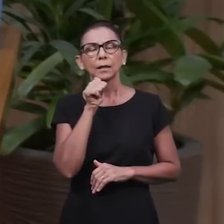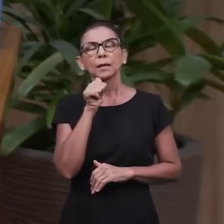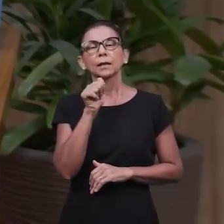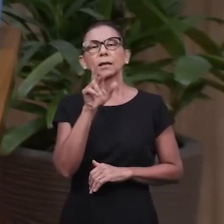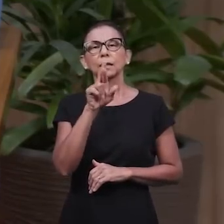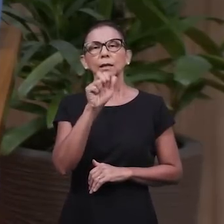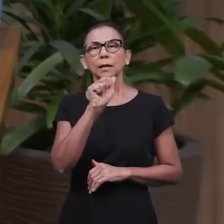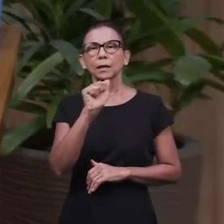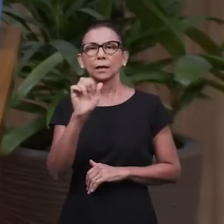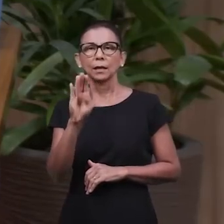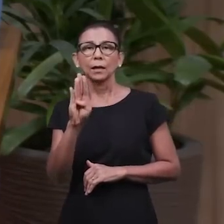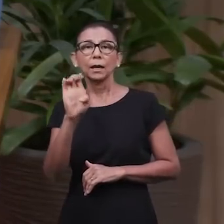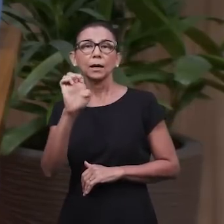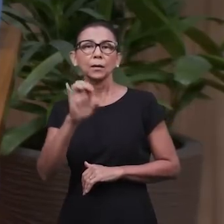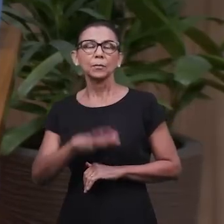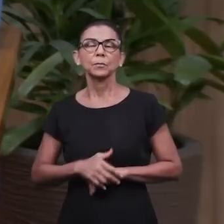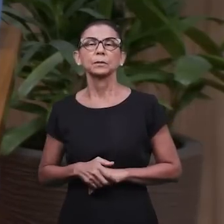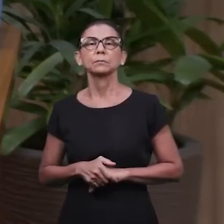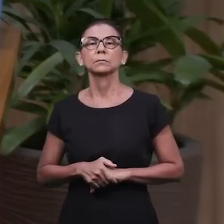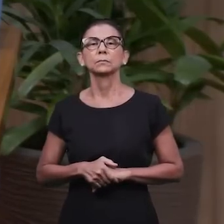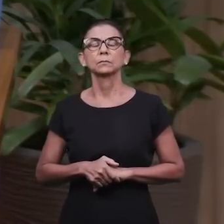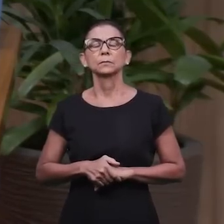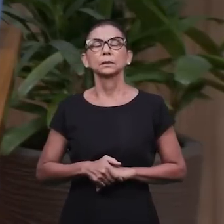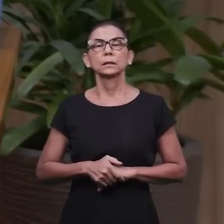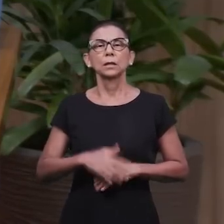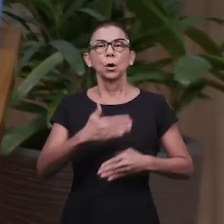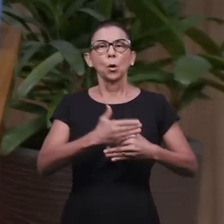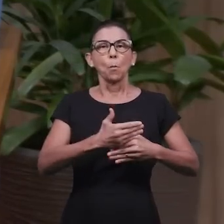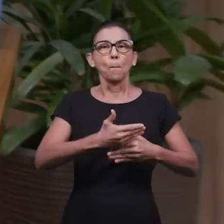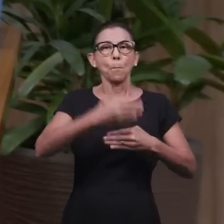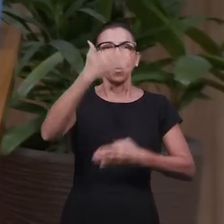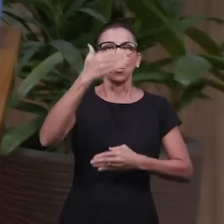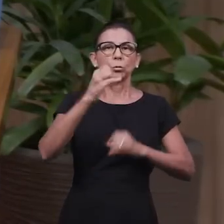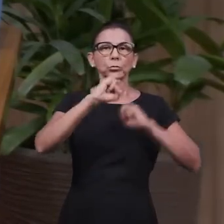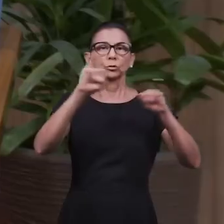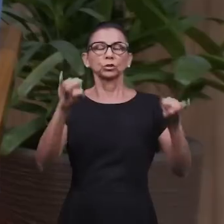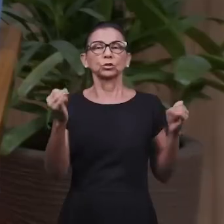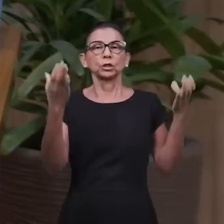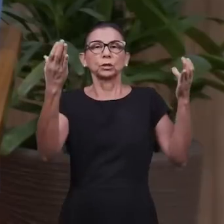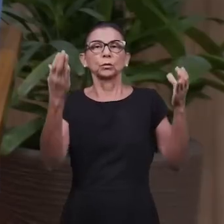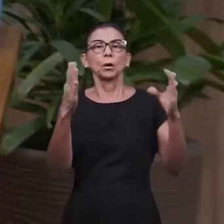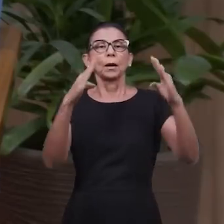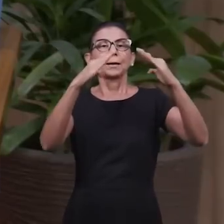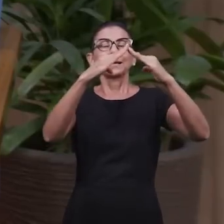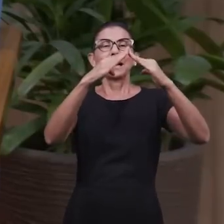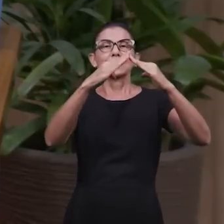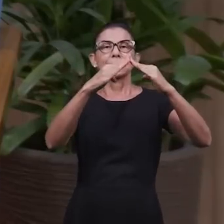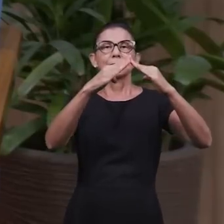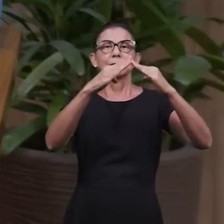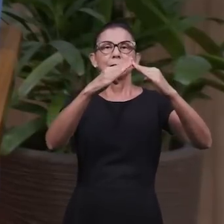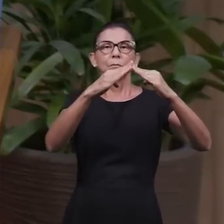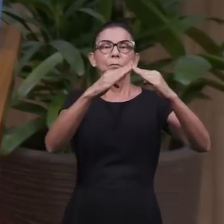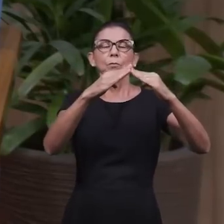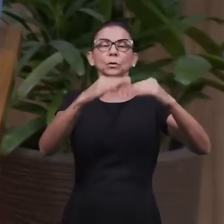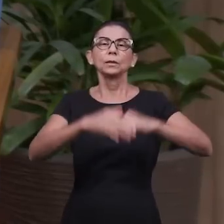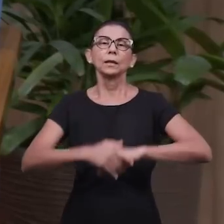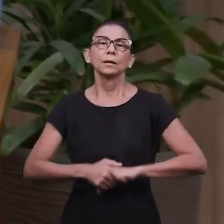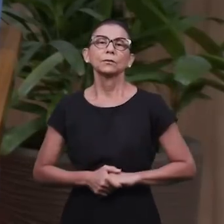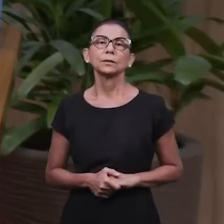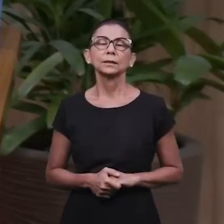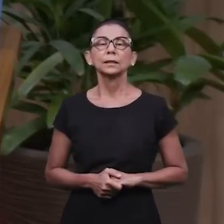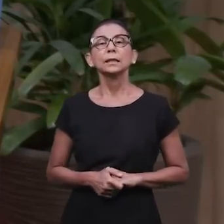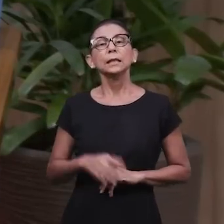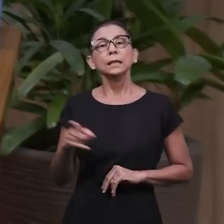os espias do povo de Israel e os preservou, os protegeu, e depois ela pendura esse fio de escarlate, que foi